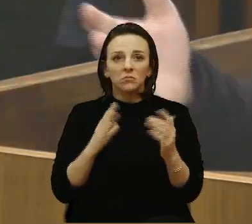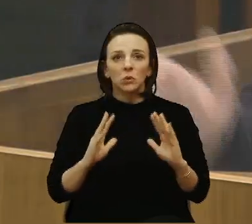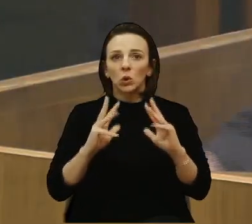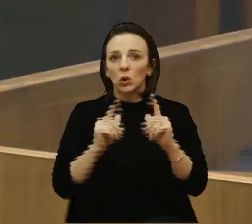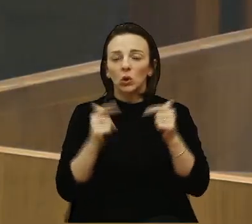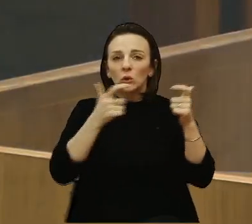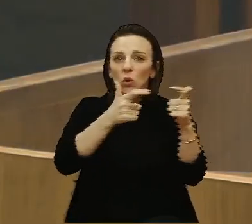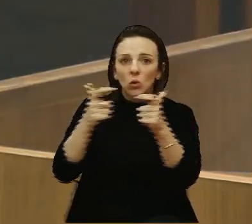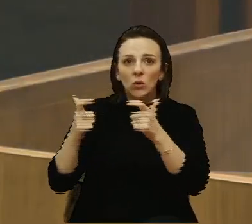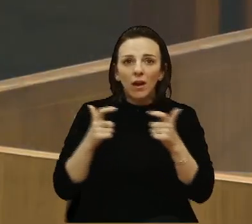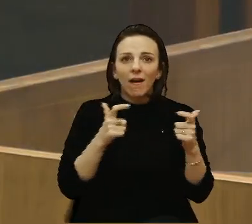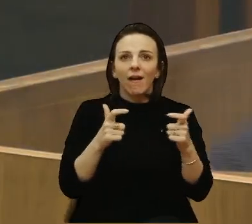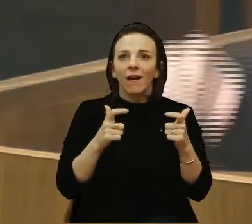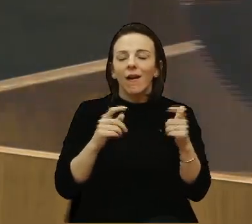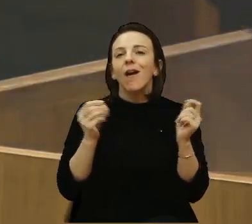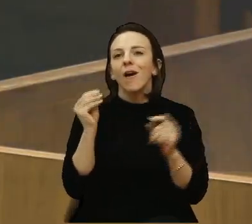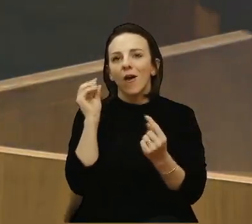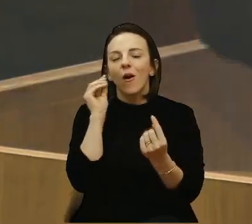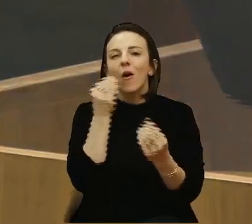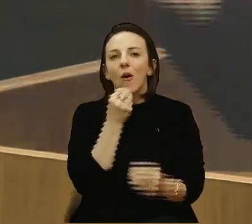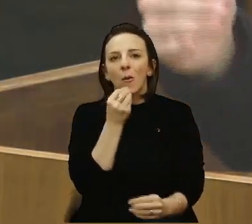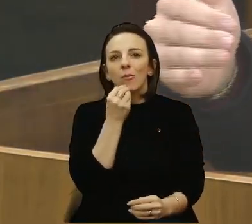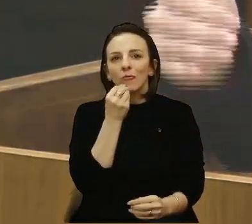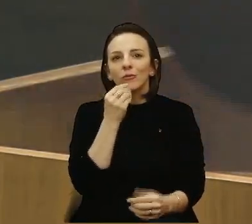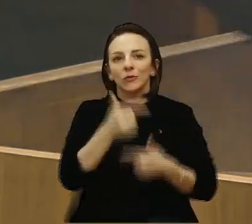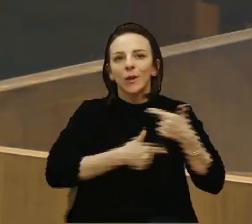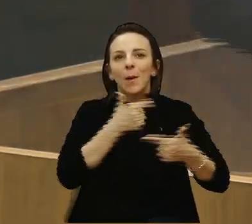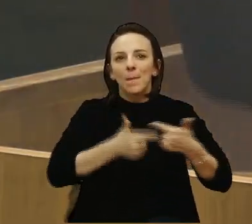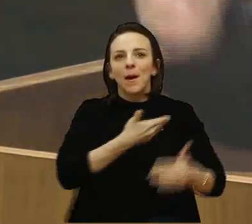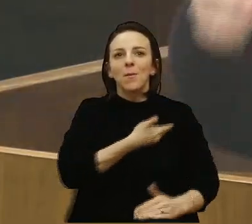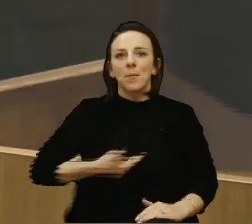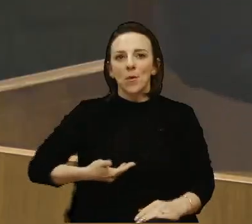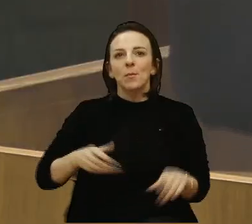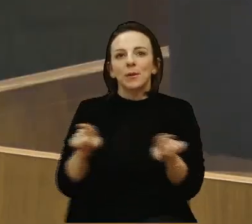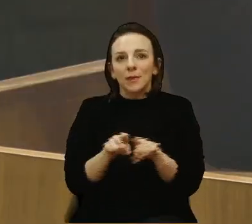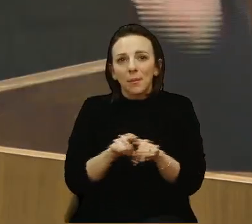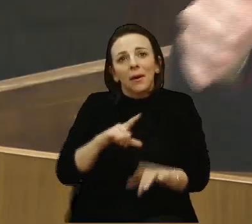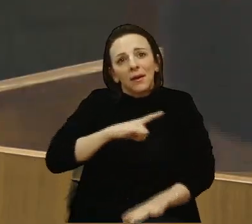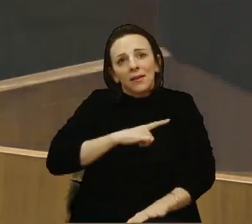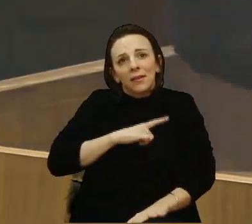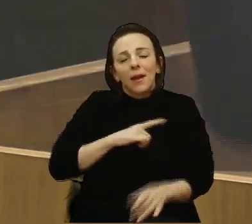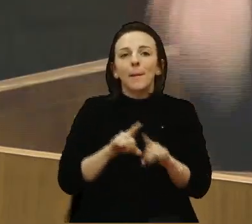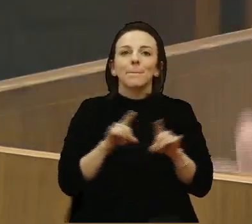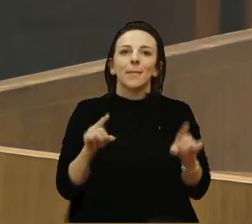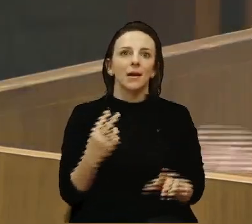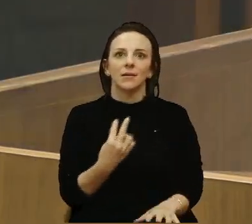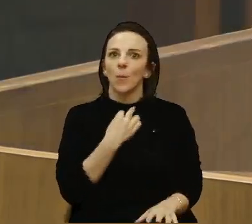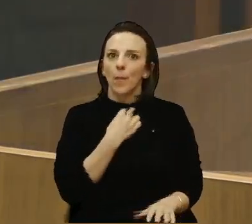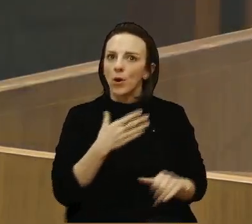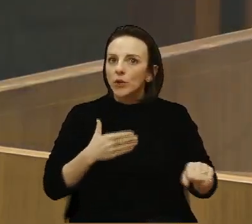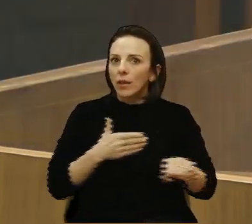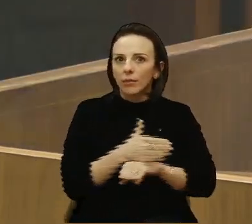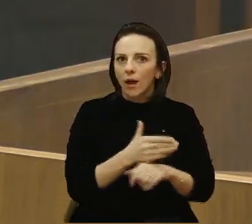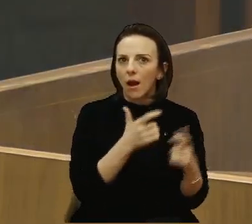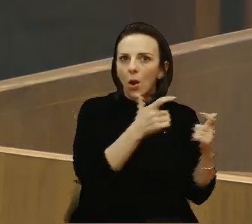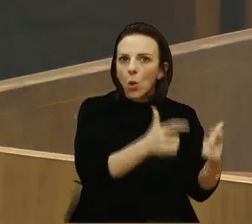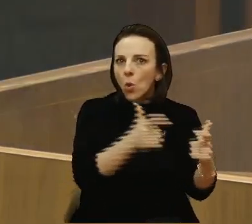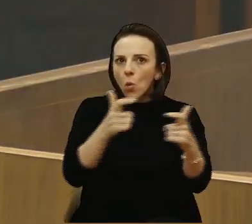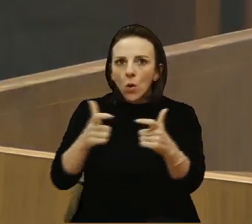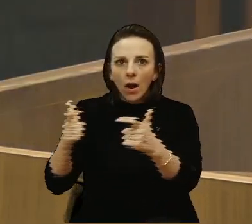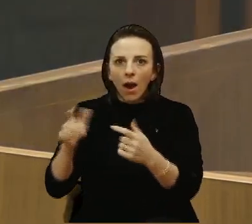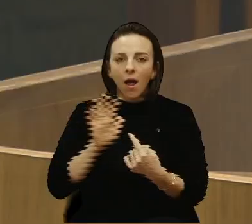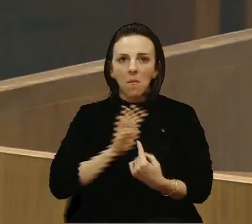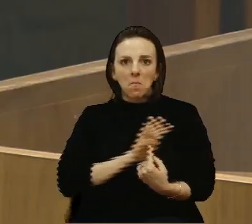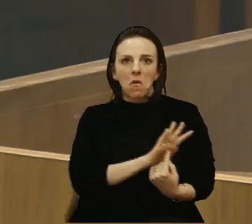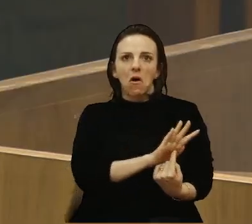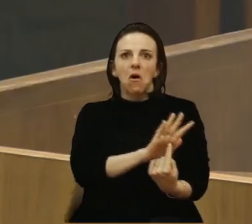que tem isso em serviço público. Agora, nós não podemos adentrar nas repartições públicas dos serviços e expor, porque a forma,